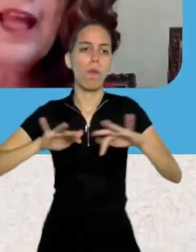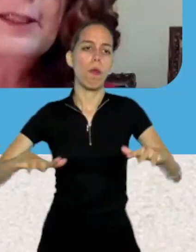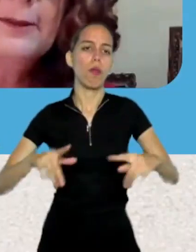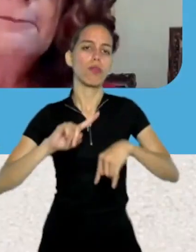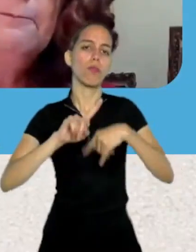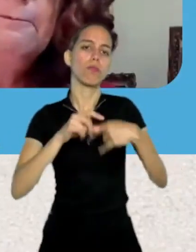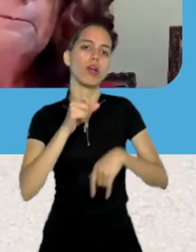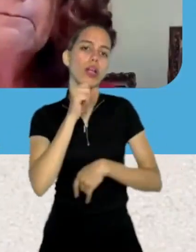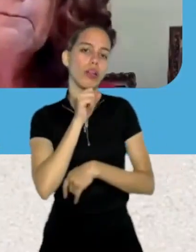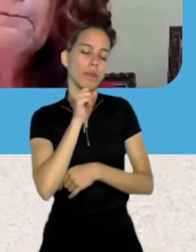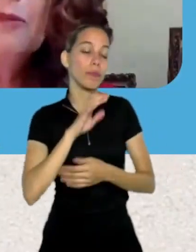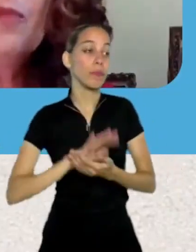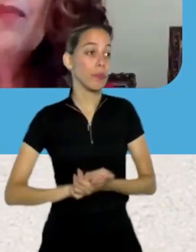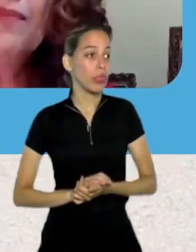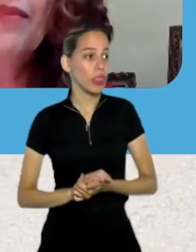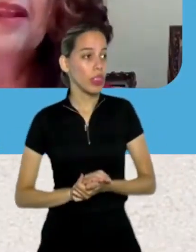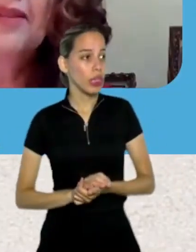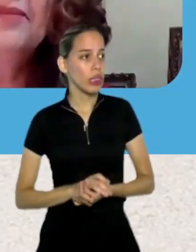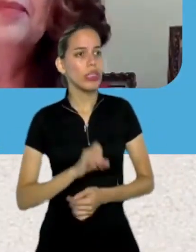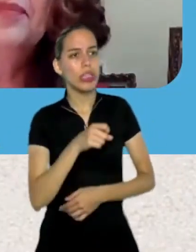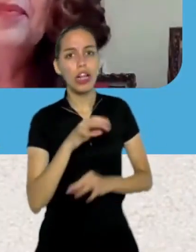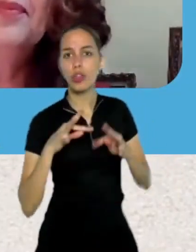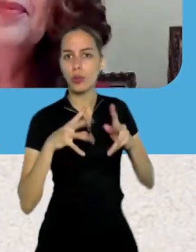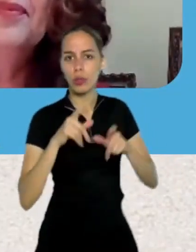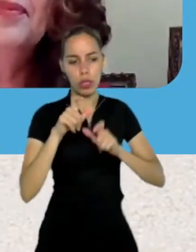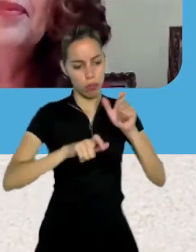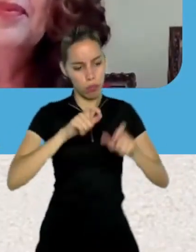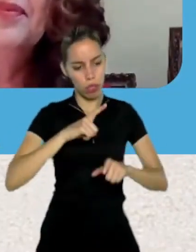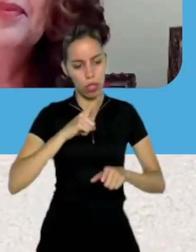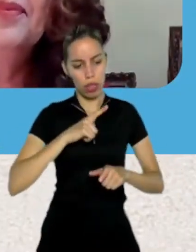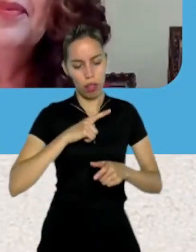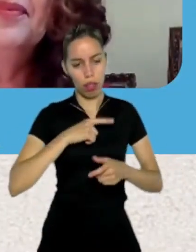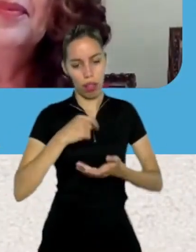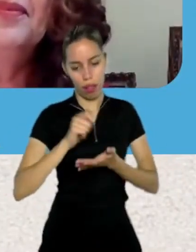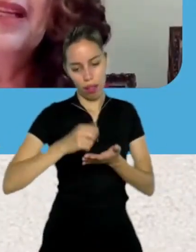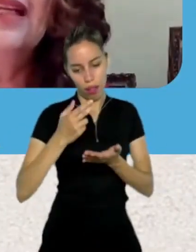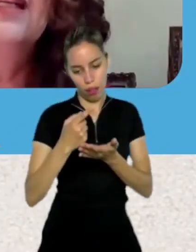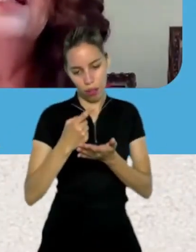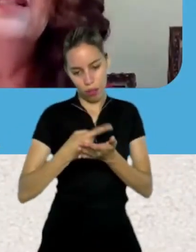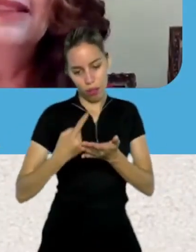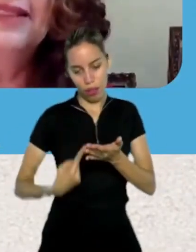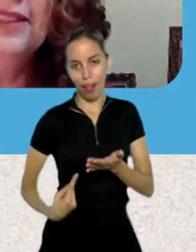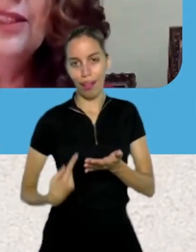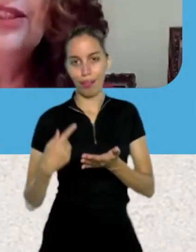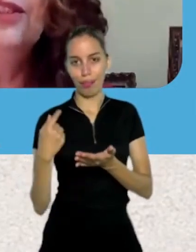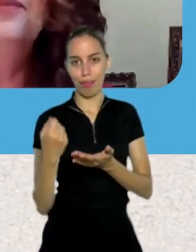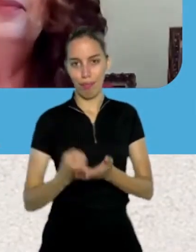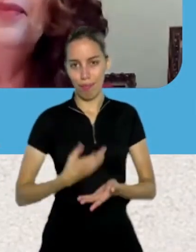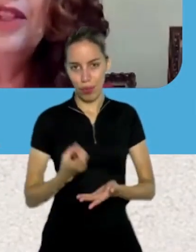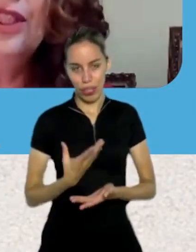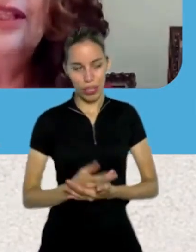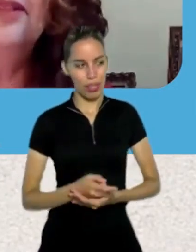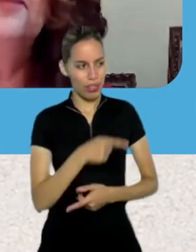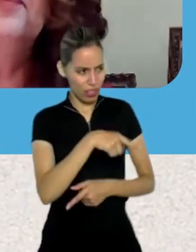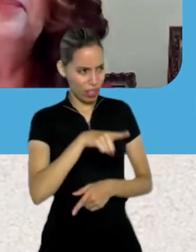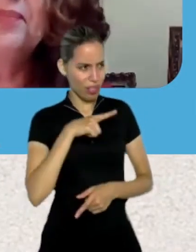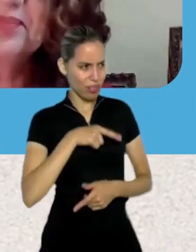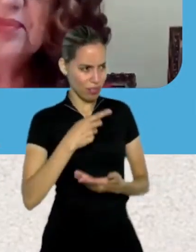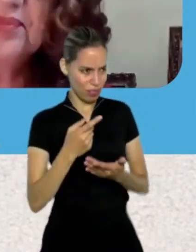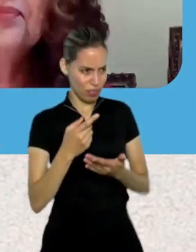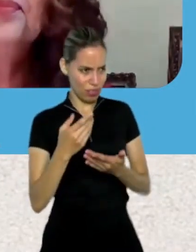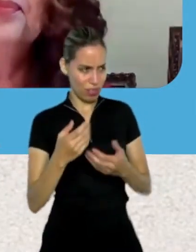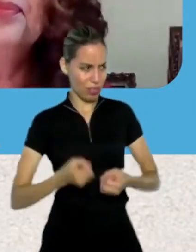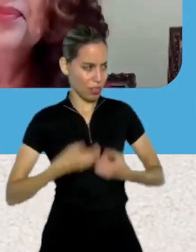as ideias voltadas mais para poesia. Você tinha também esse caderno aí de tinha.